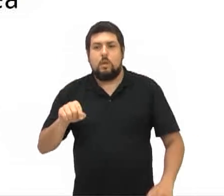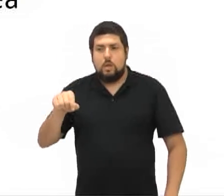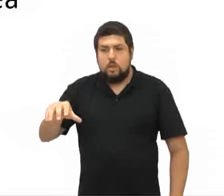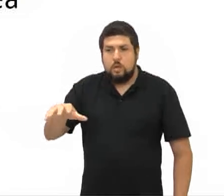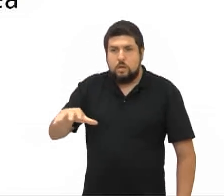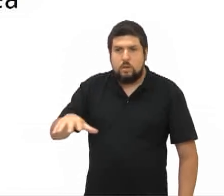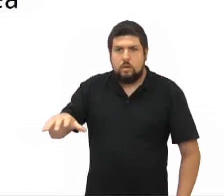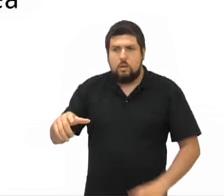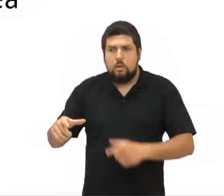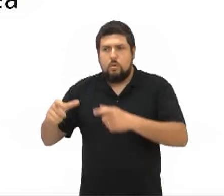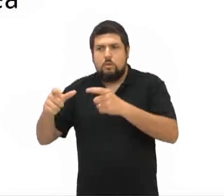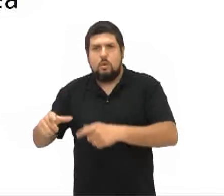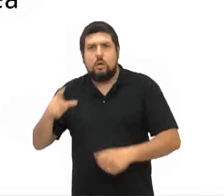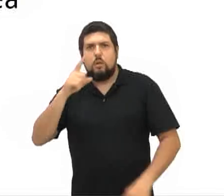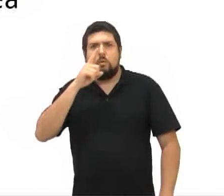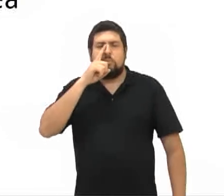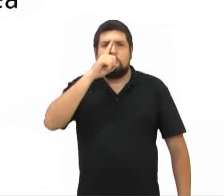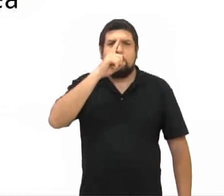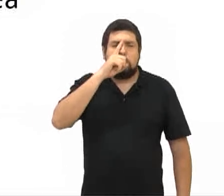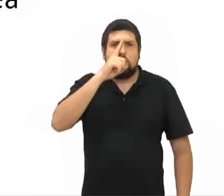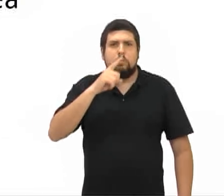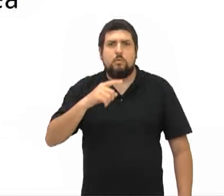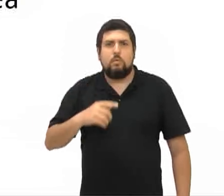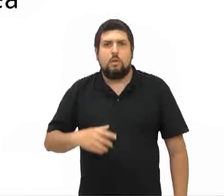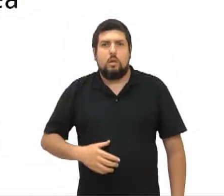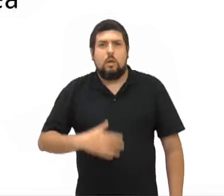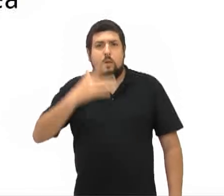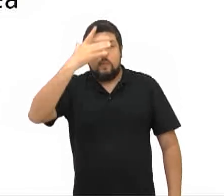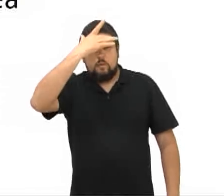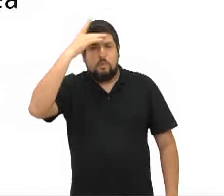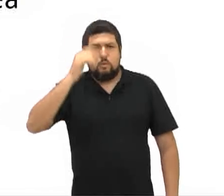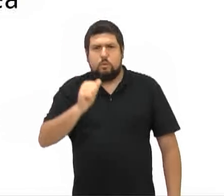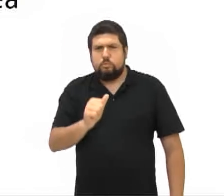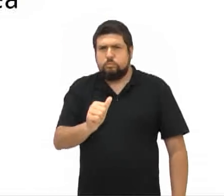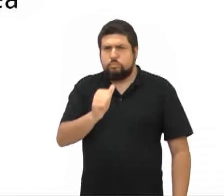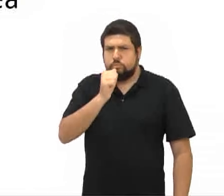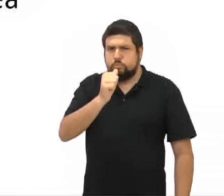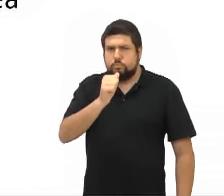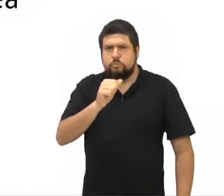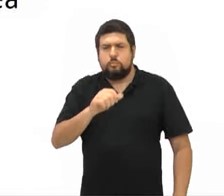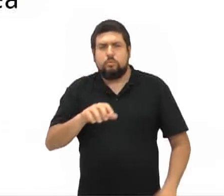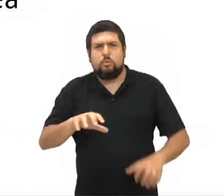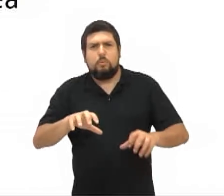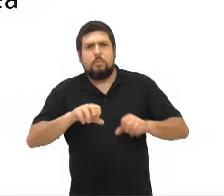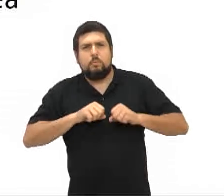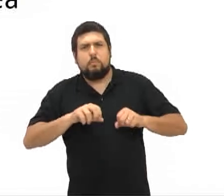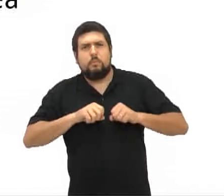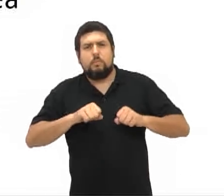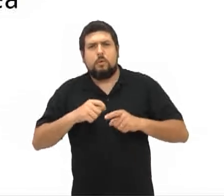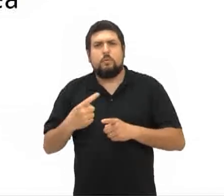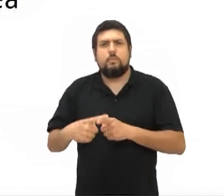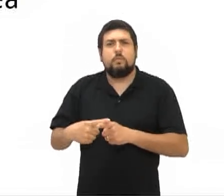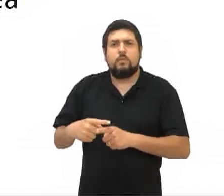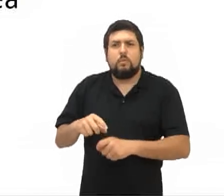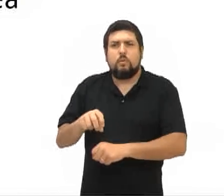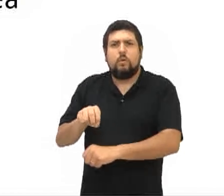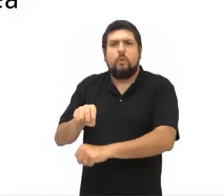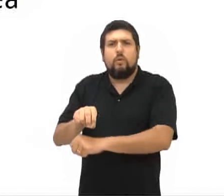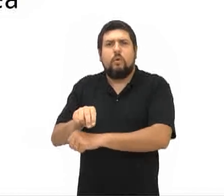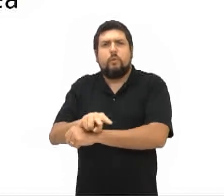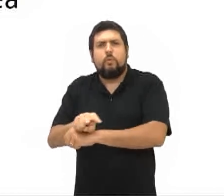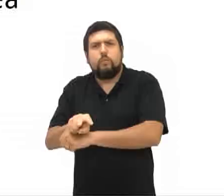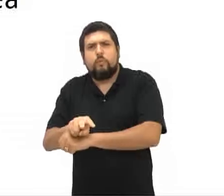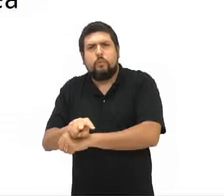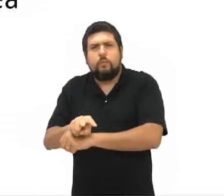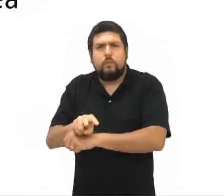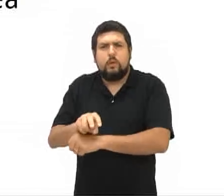cada pessoa está consumindo o equivalente a 14 litros de agrotóxicos todo ano. Em pesquisa